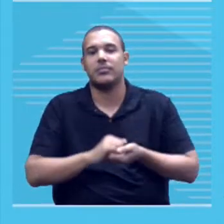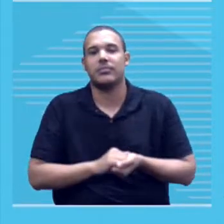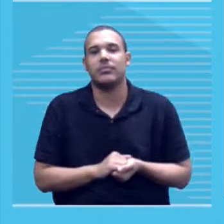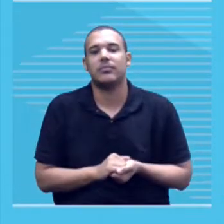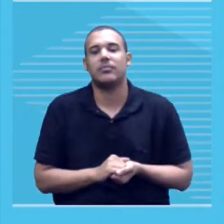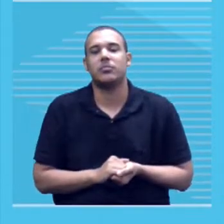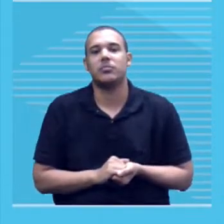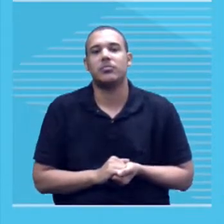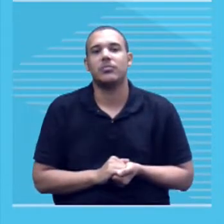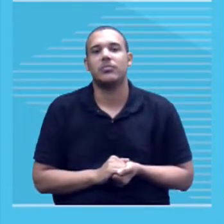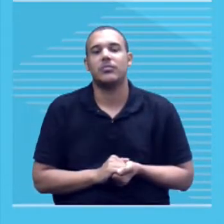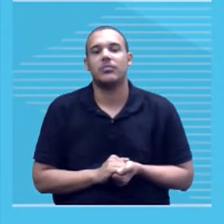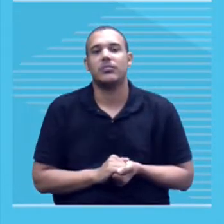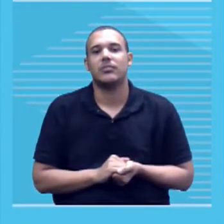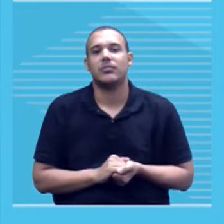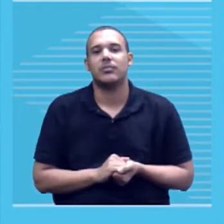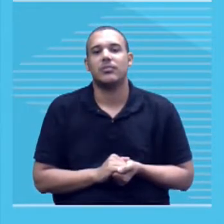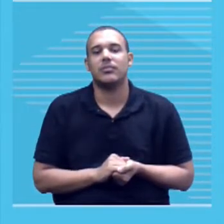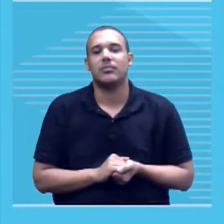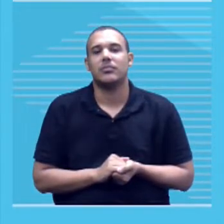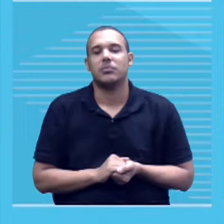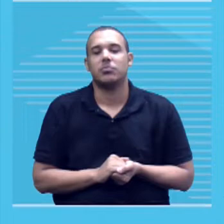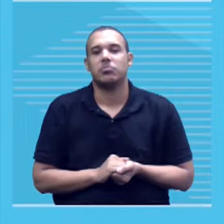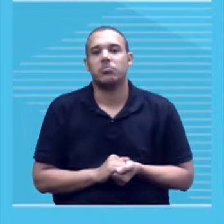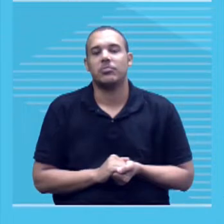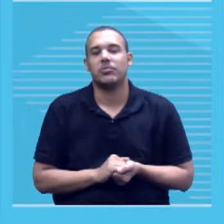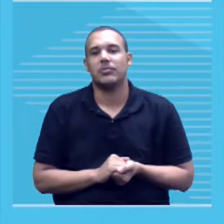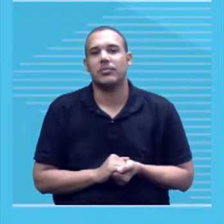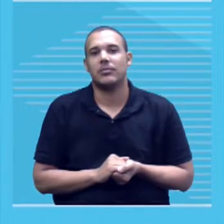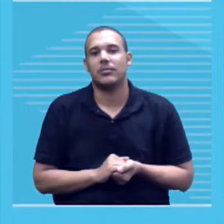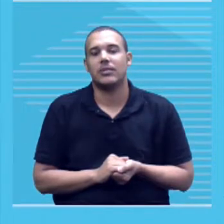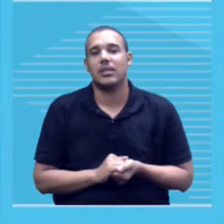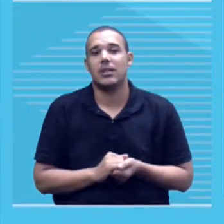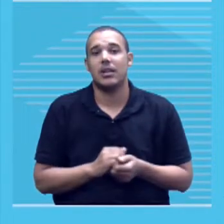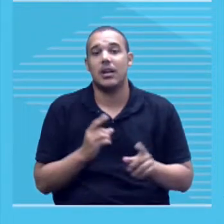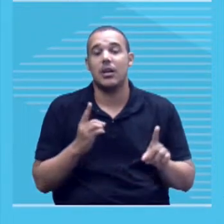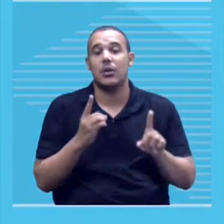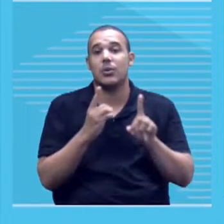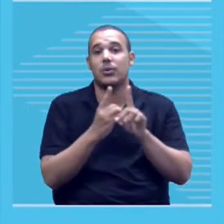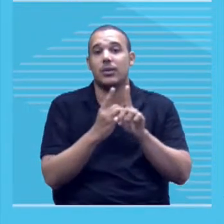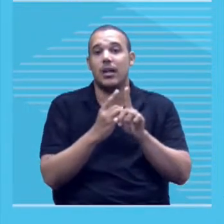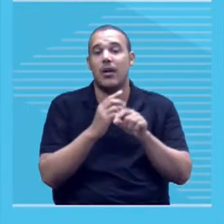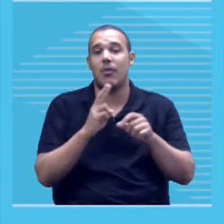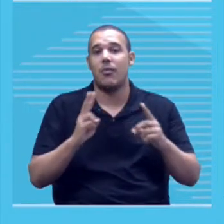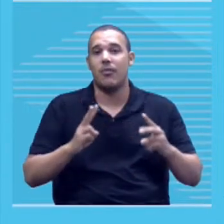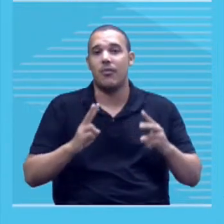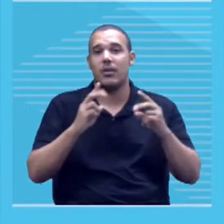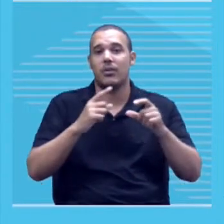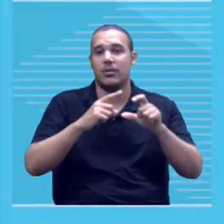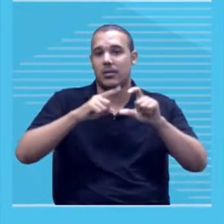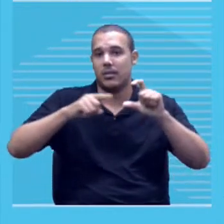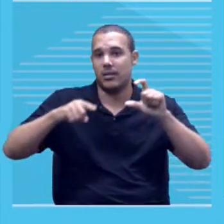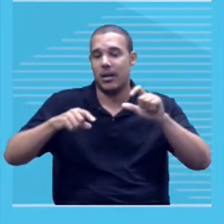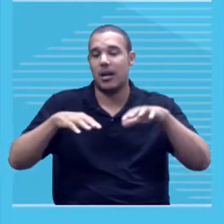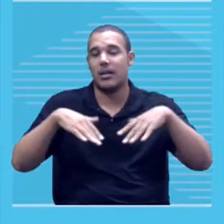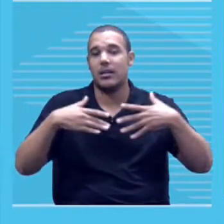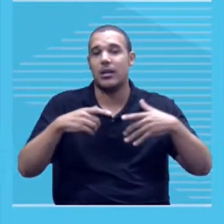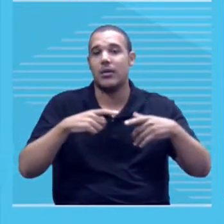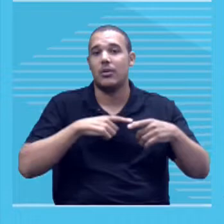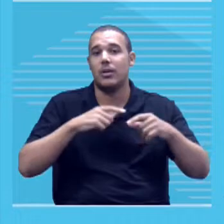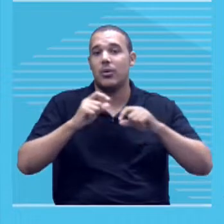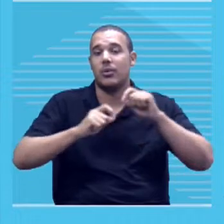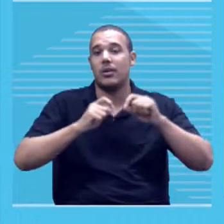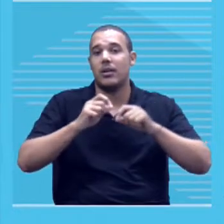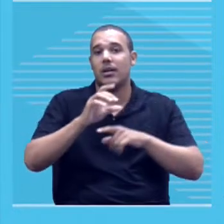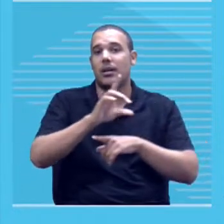agora. Essa potência é de 110. Eu quero descobrir o valor da corrente. E aí eu tenho uma DDP. Só que essa